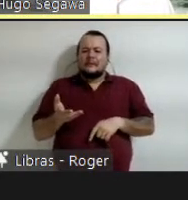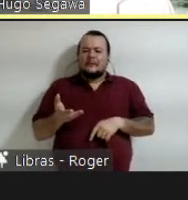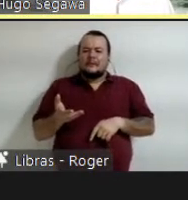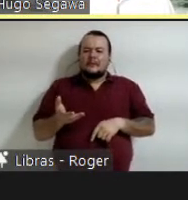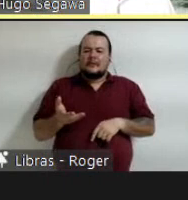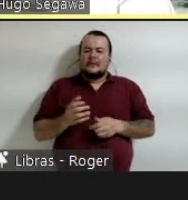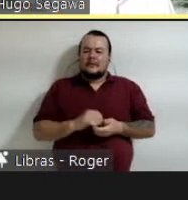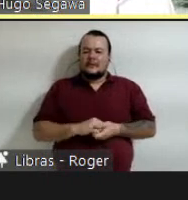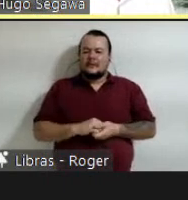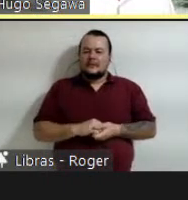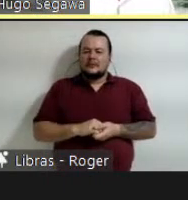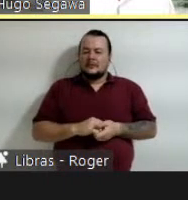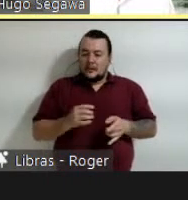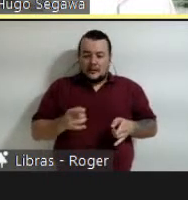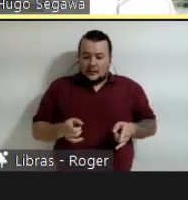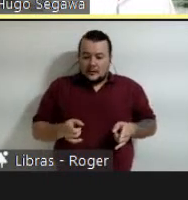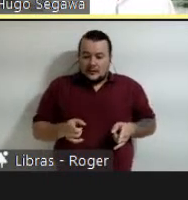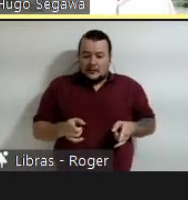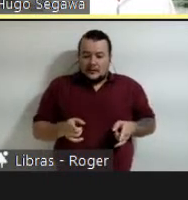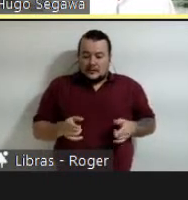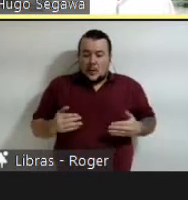É um ministério